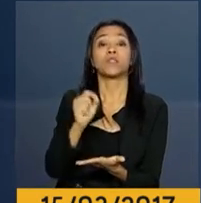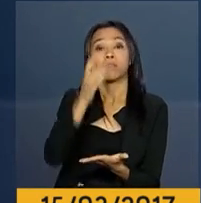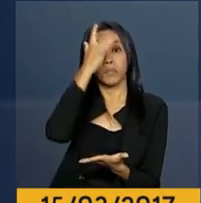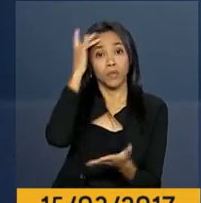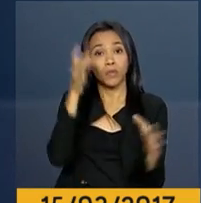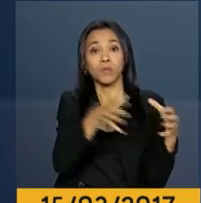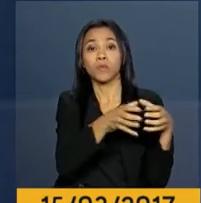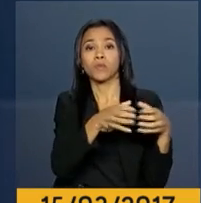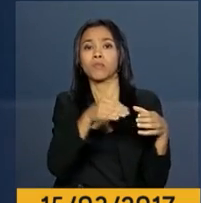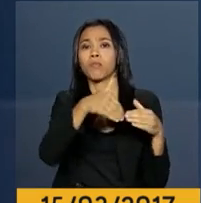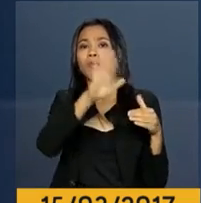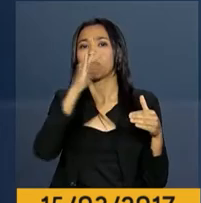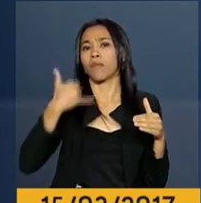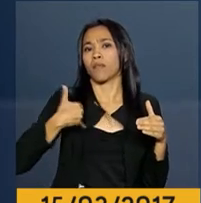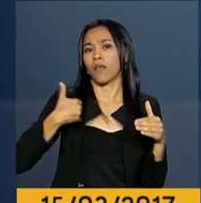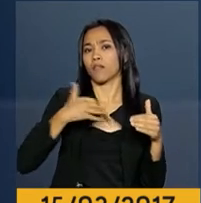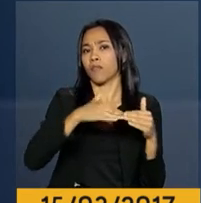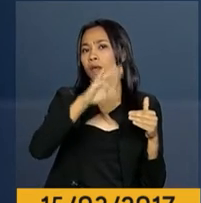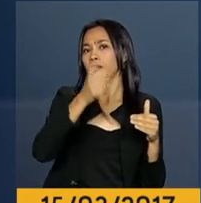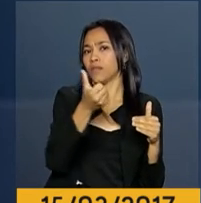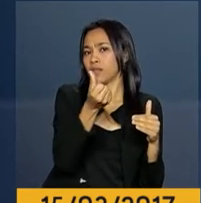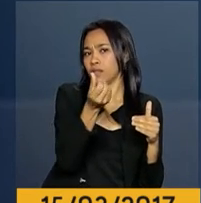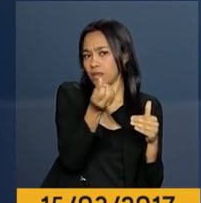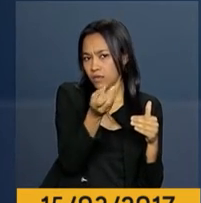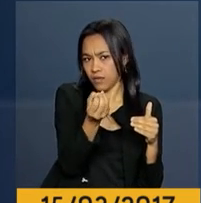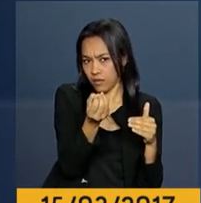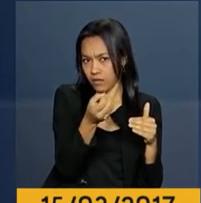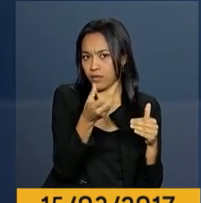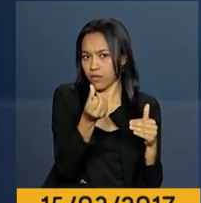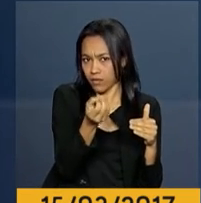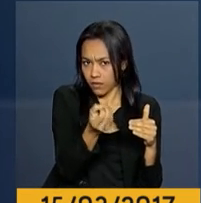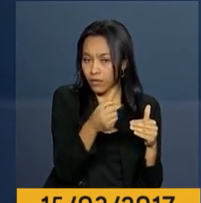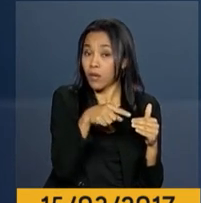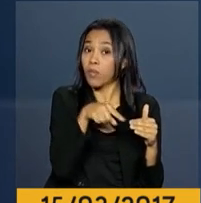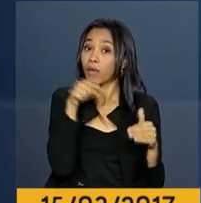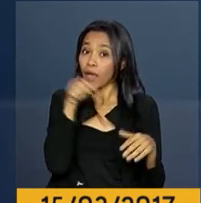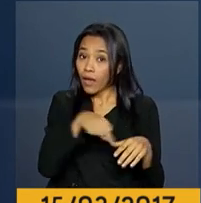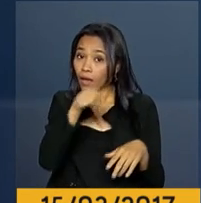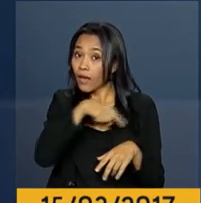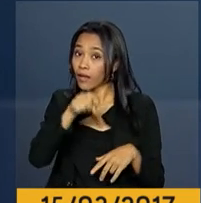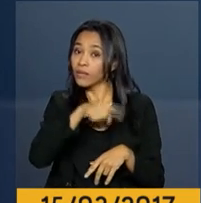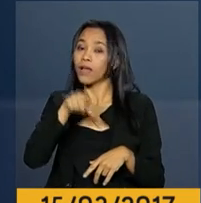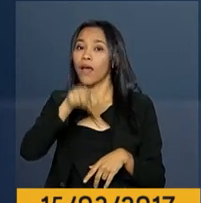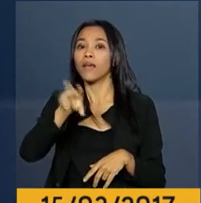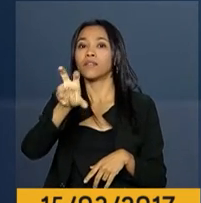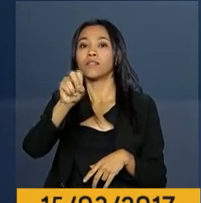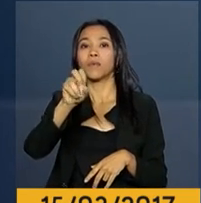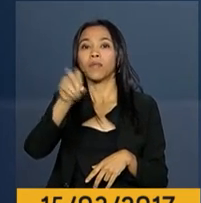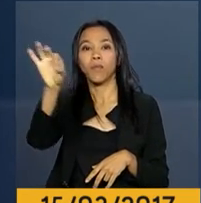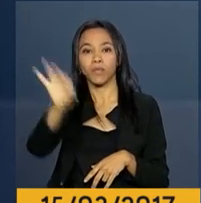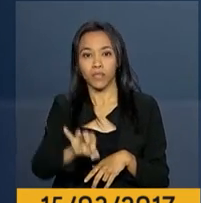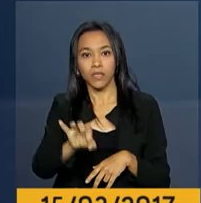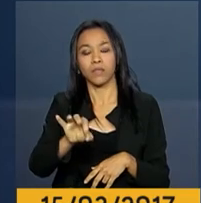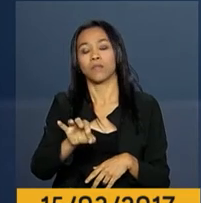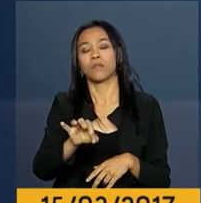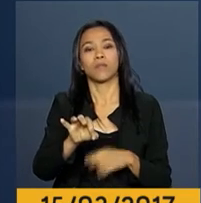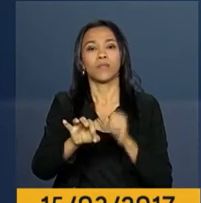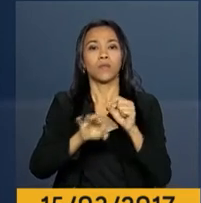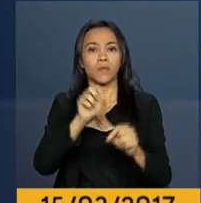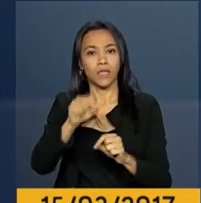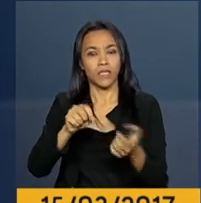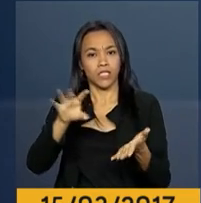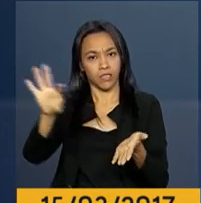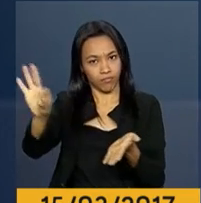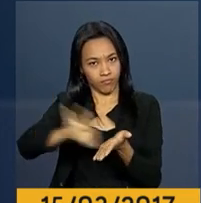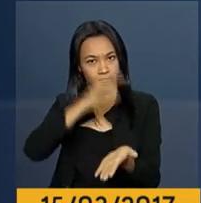mais de 60 anos porque eles respondem por mais de 50% dos postos de trabalho com carteira assinada